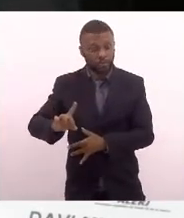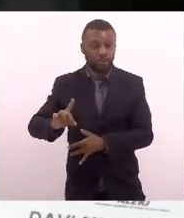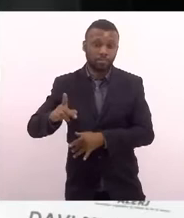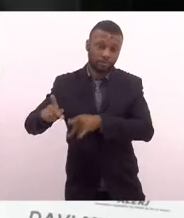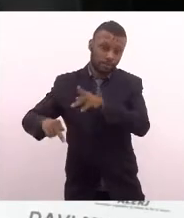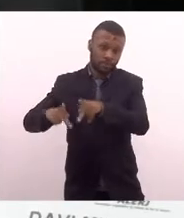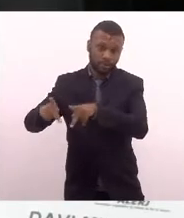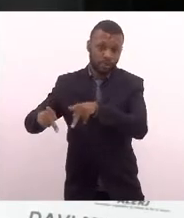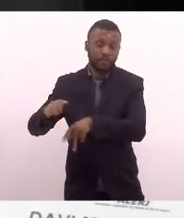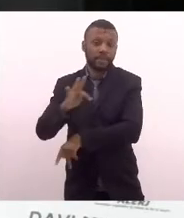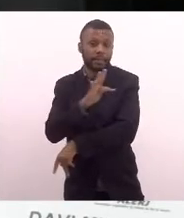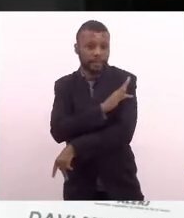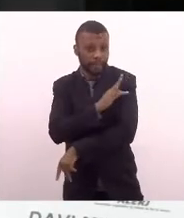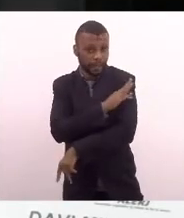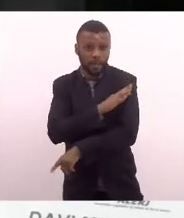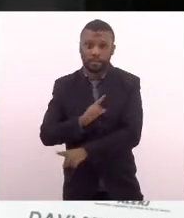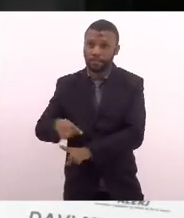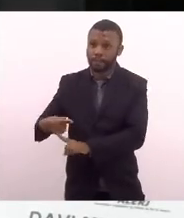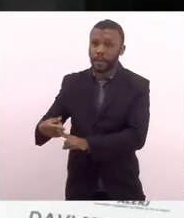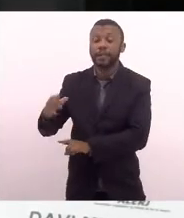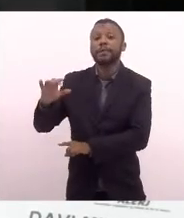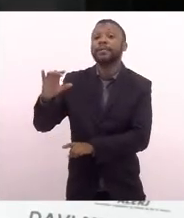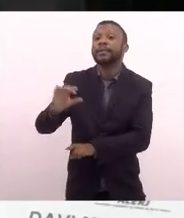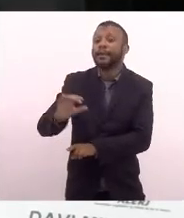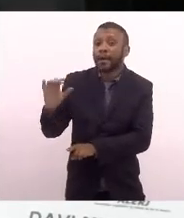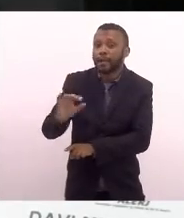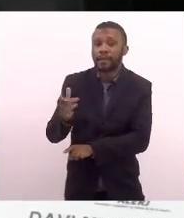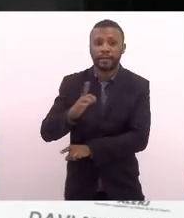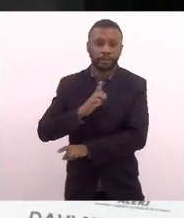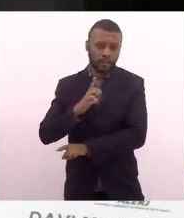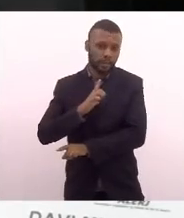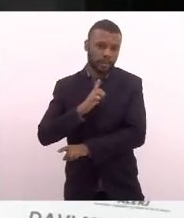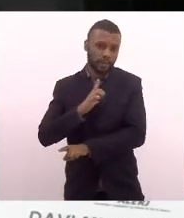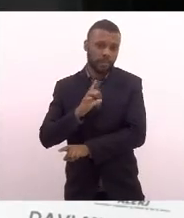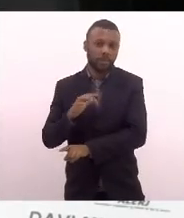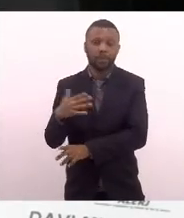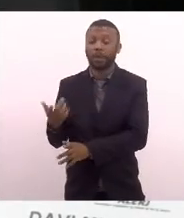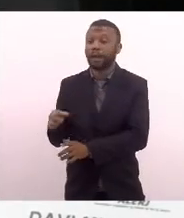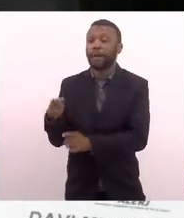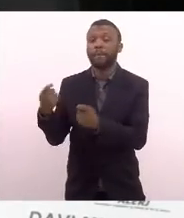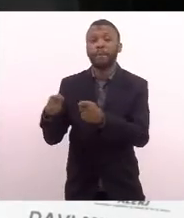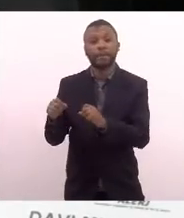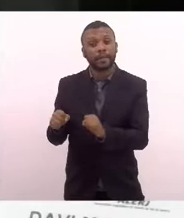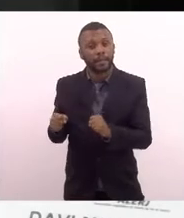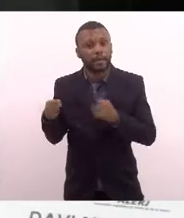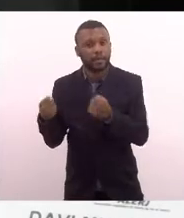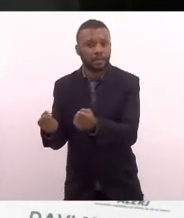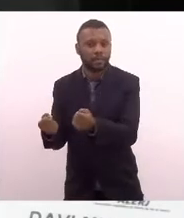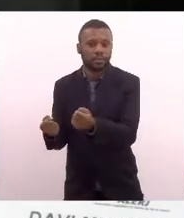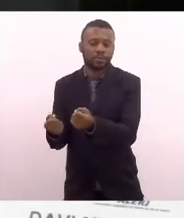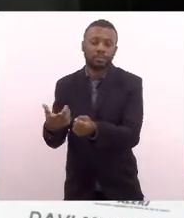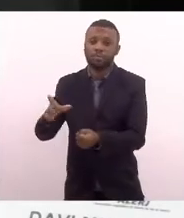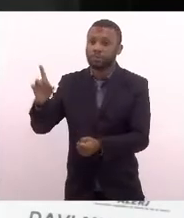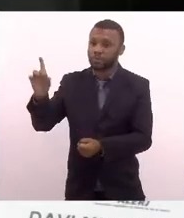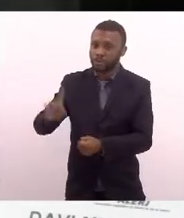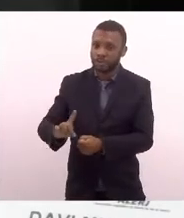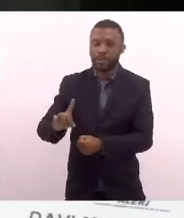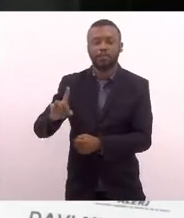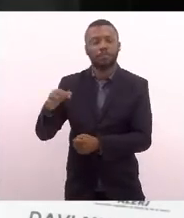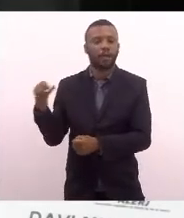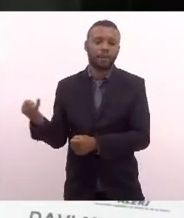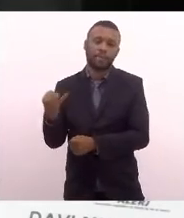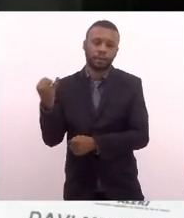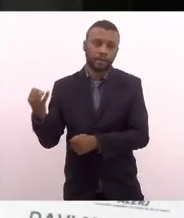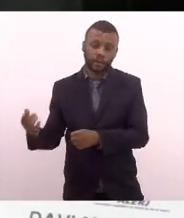para isso, tem ciência para isso, e a gente precisa garantir isso como um direito acessório